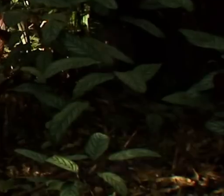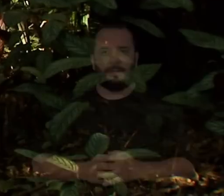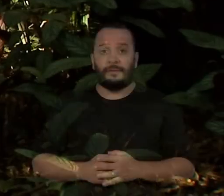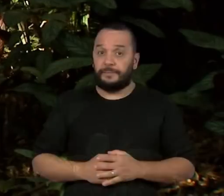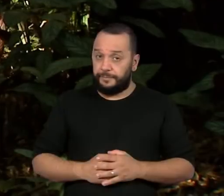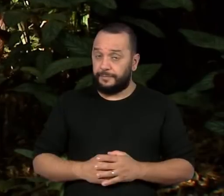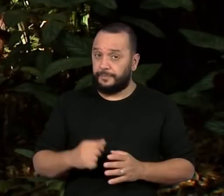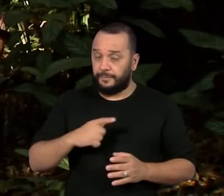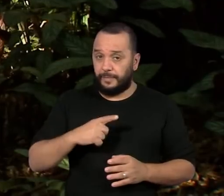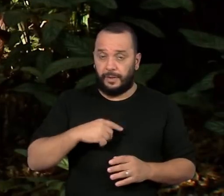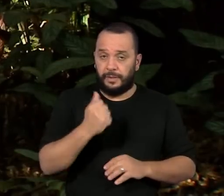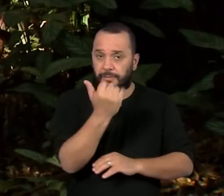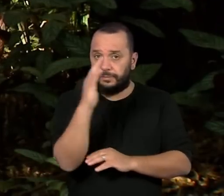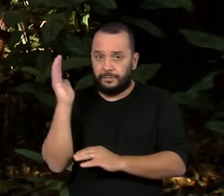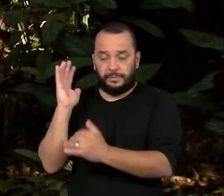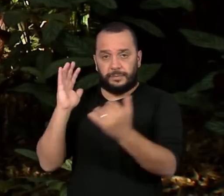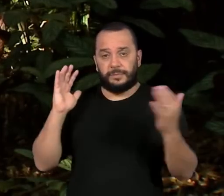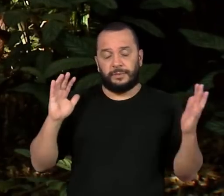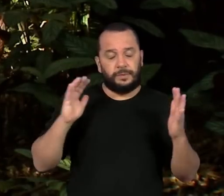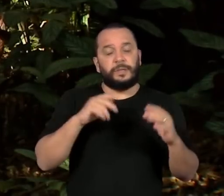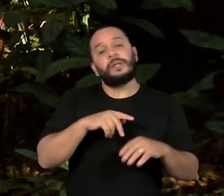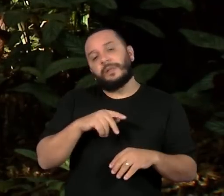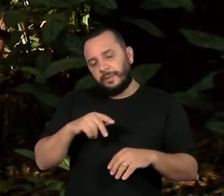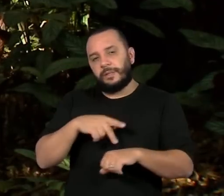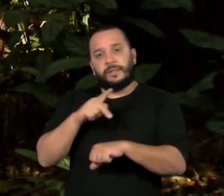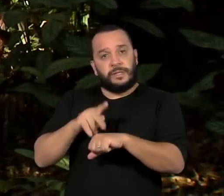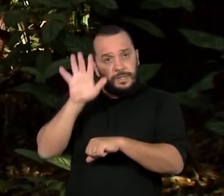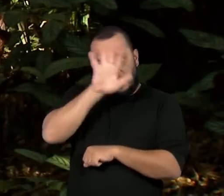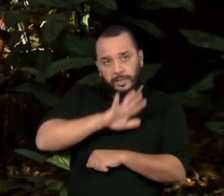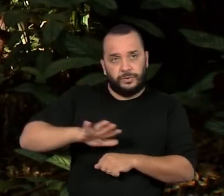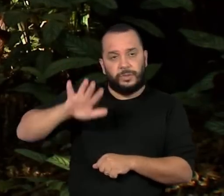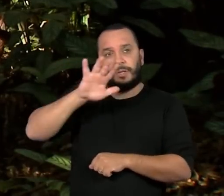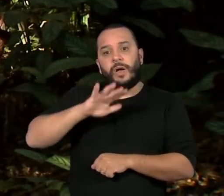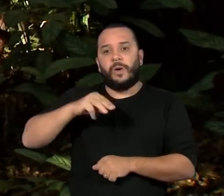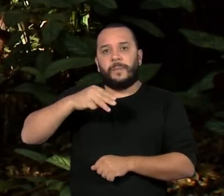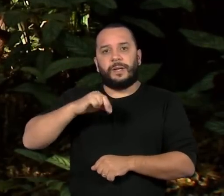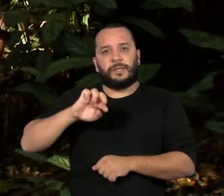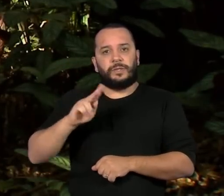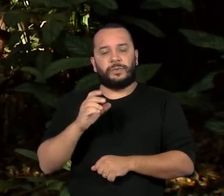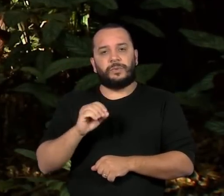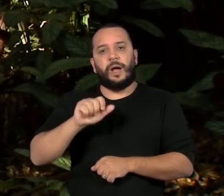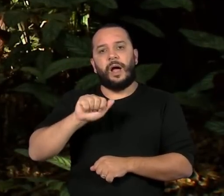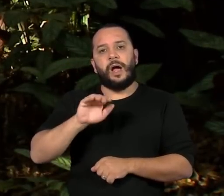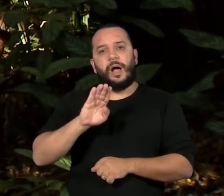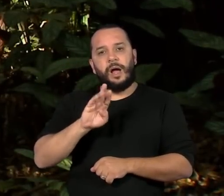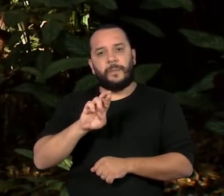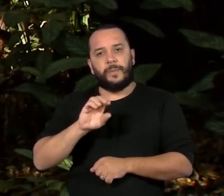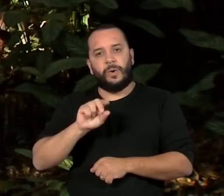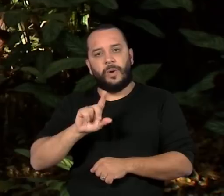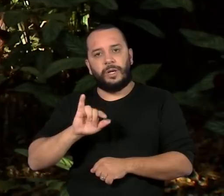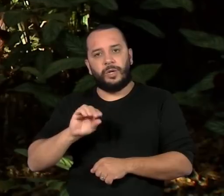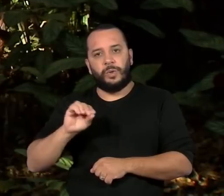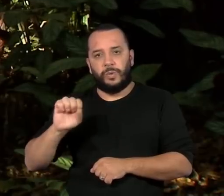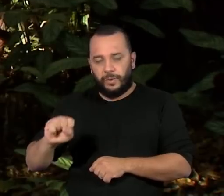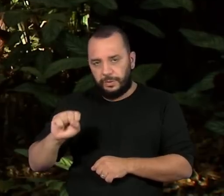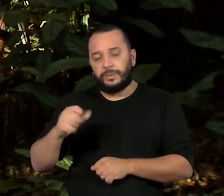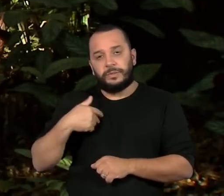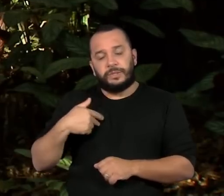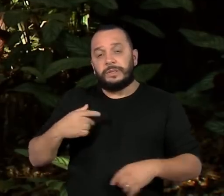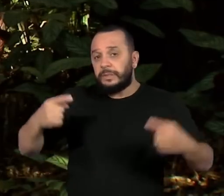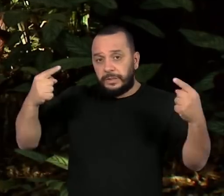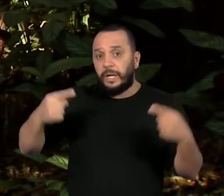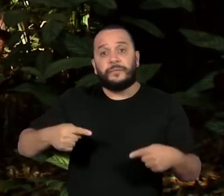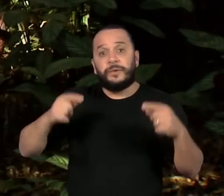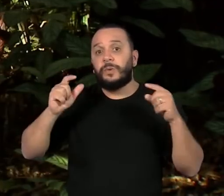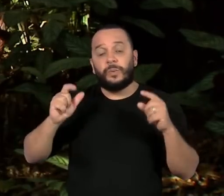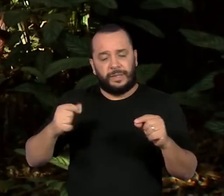O Parque Nacional Marinho dos Abrolhos completou 40 anos. O desafio é aumentar a preservação da biodiversidade